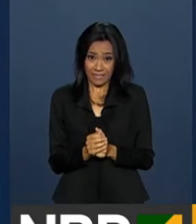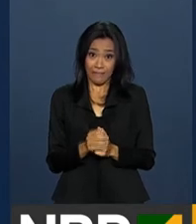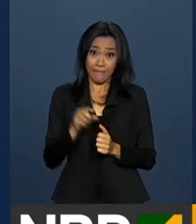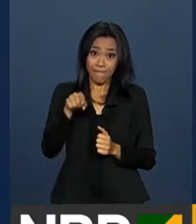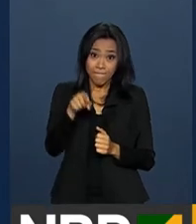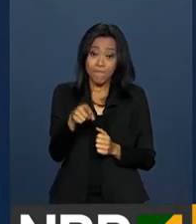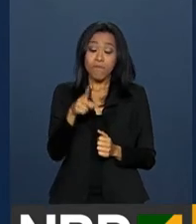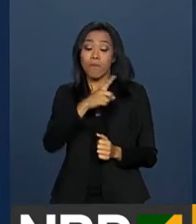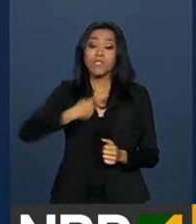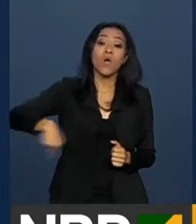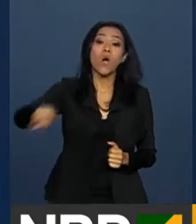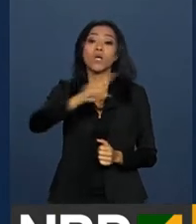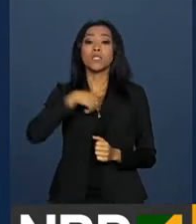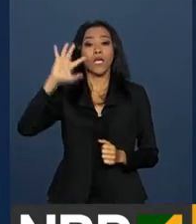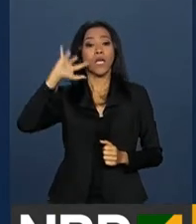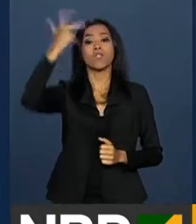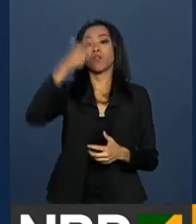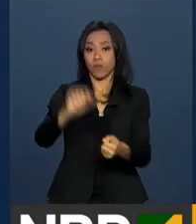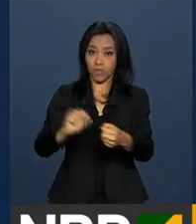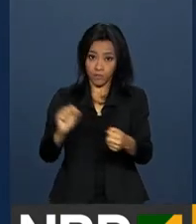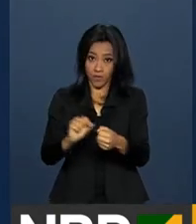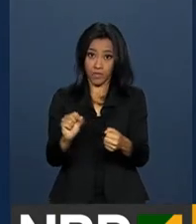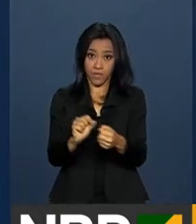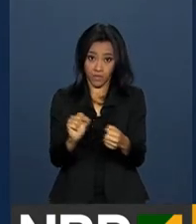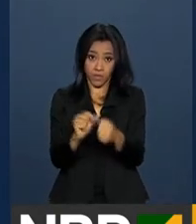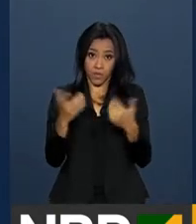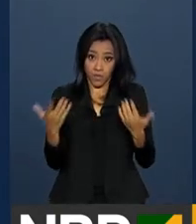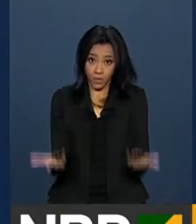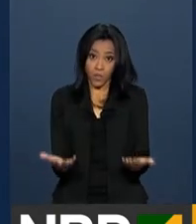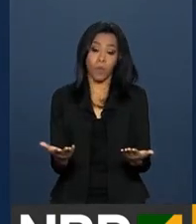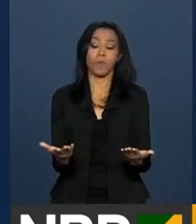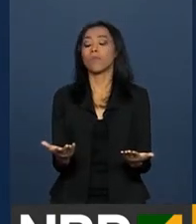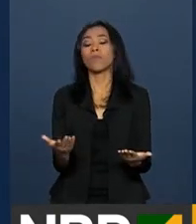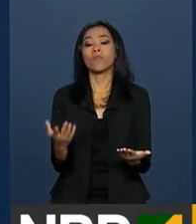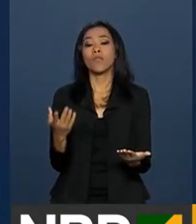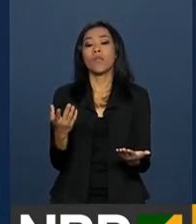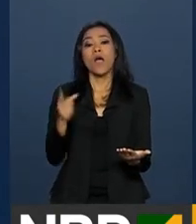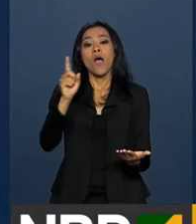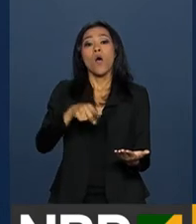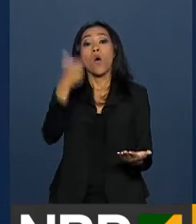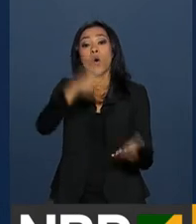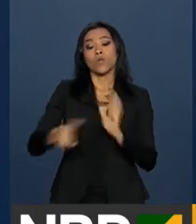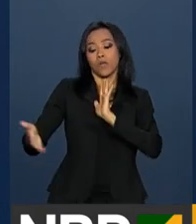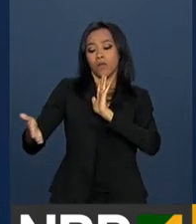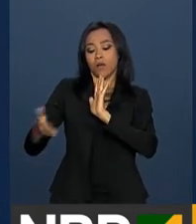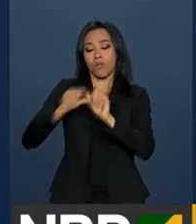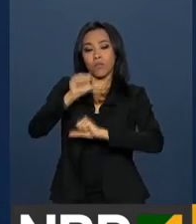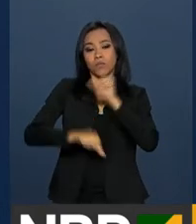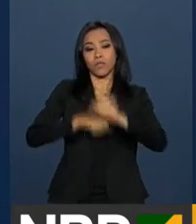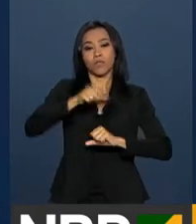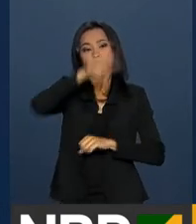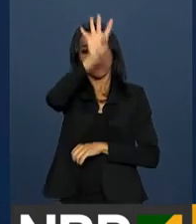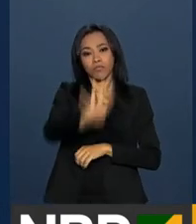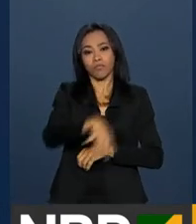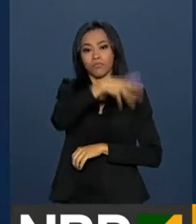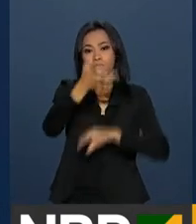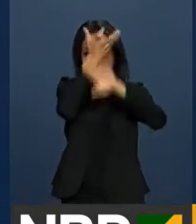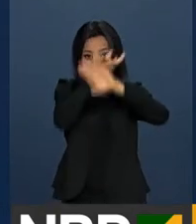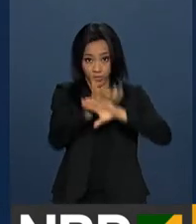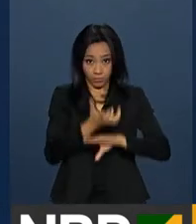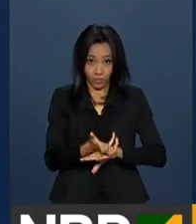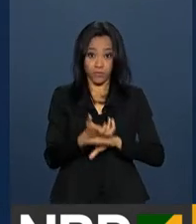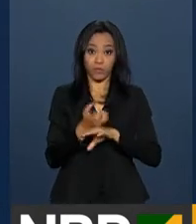mas que nós resolvemos fazer. A própria, convenhamos, a própria reforma do ensino médio, que logo vai